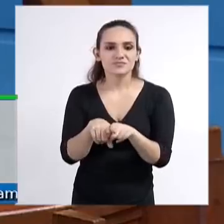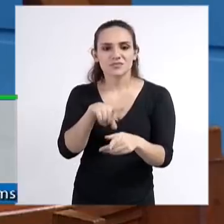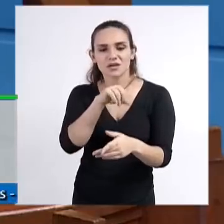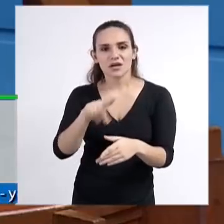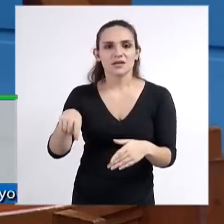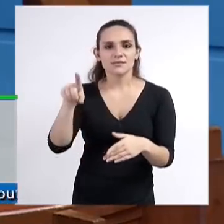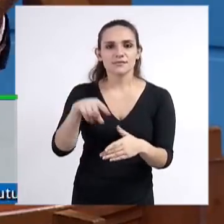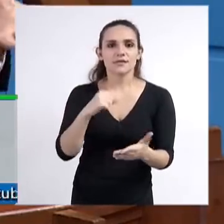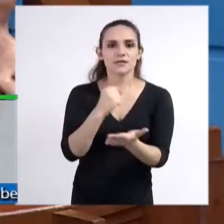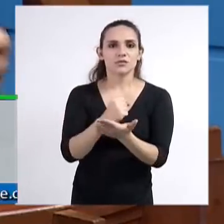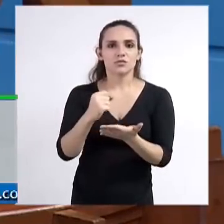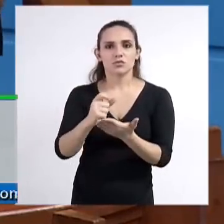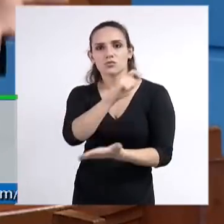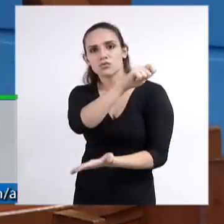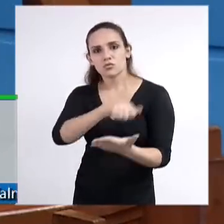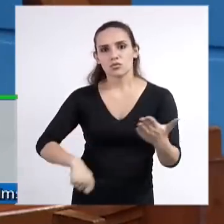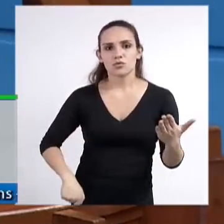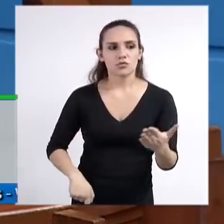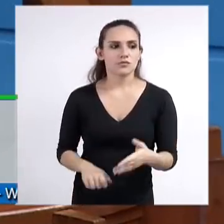contratos,